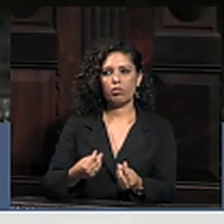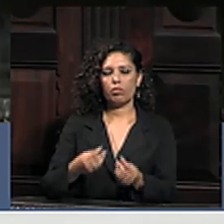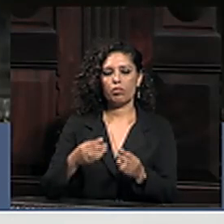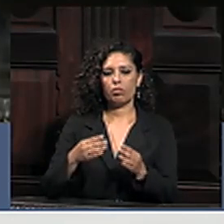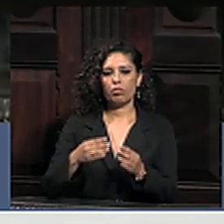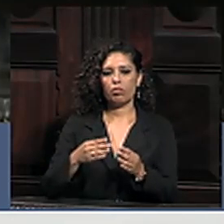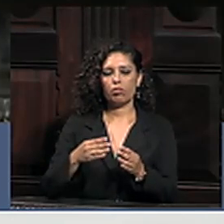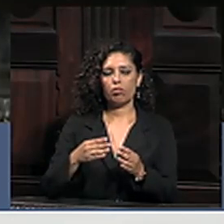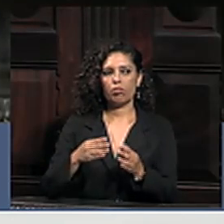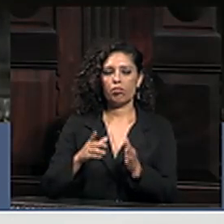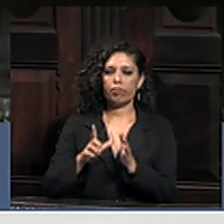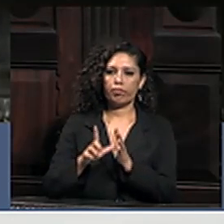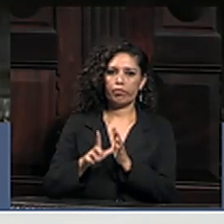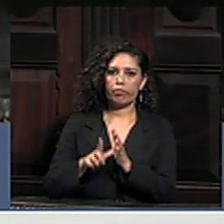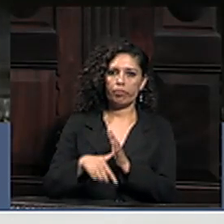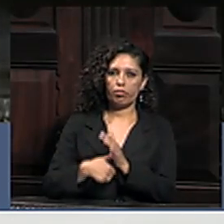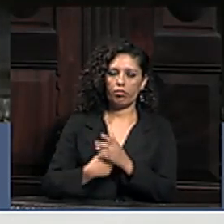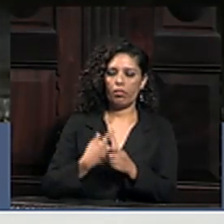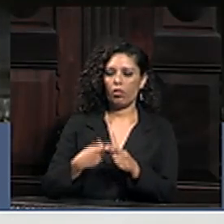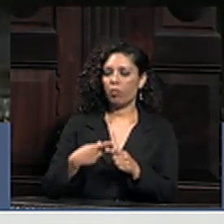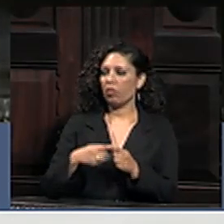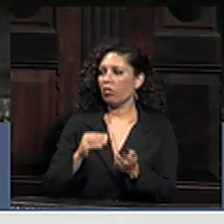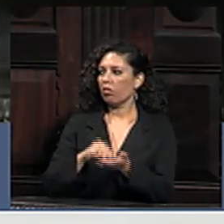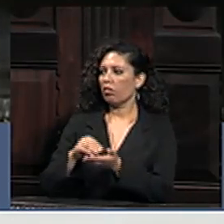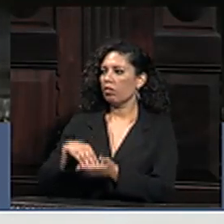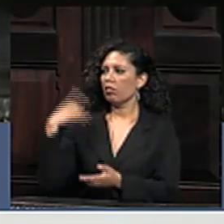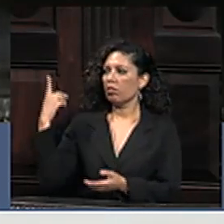fica adiada a votação por falta de quórum.